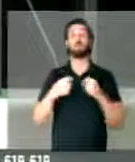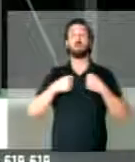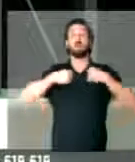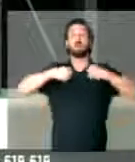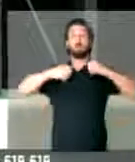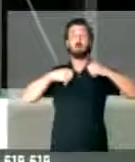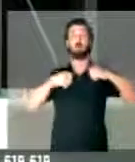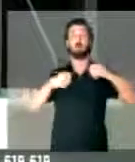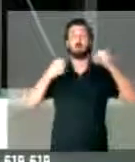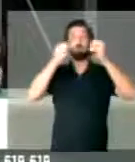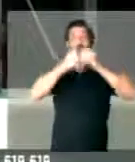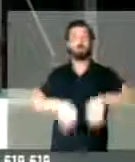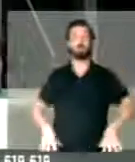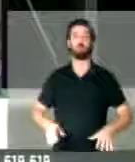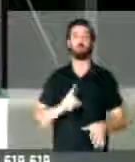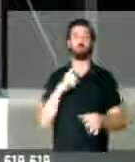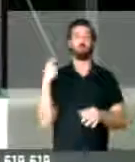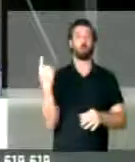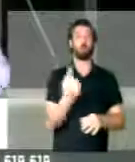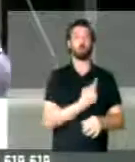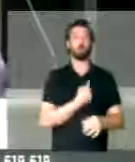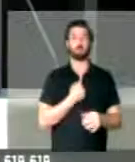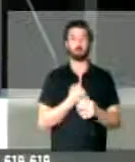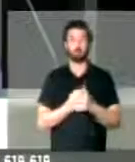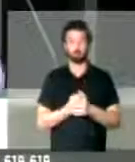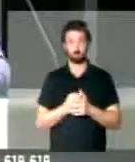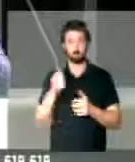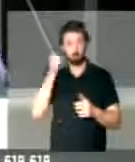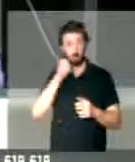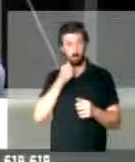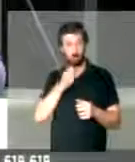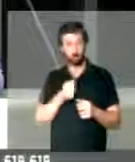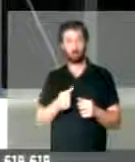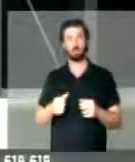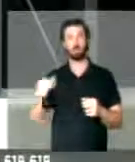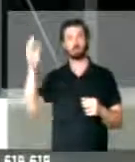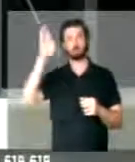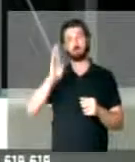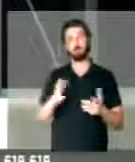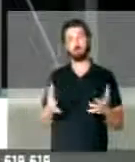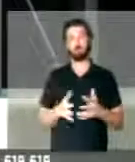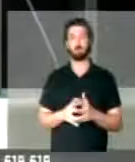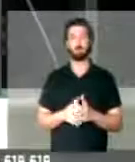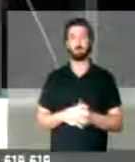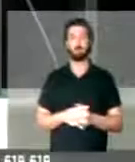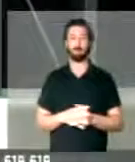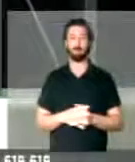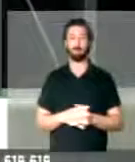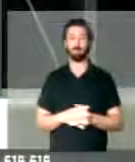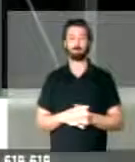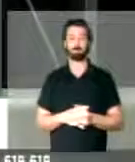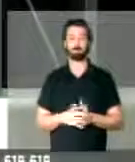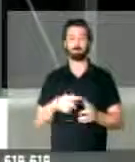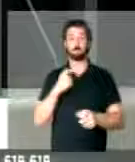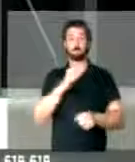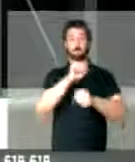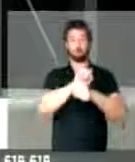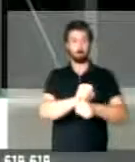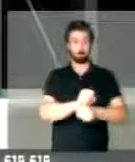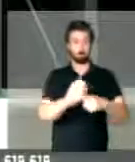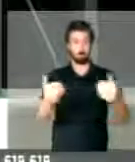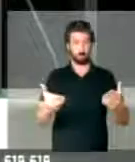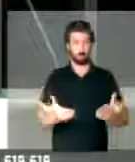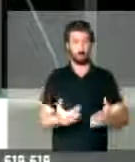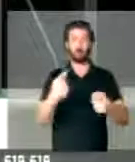vem prejudicando todas nós, mulheres, neste país. Nós estamos parando